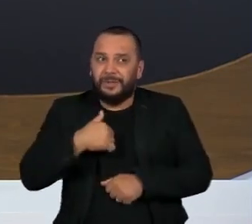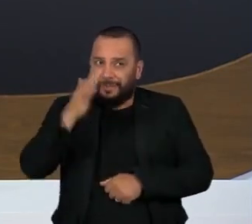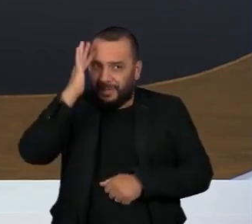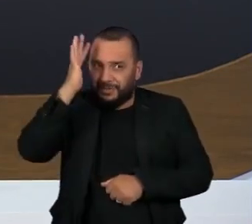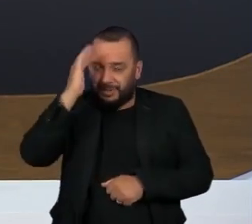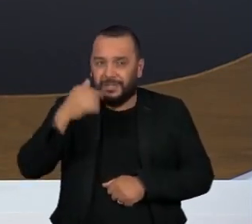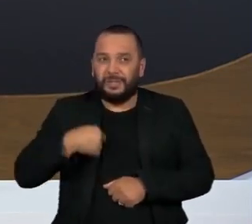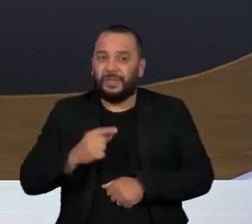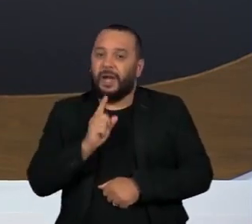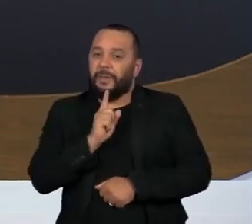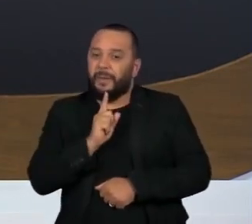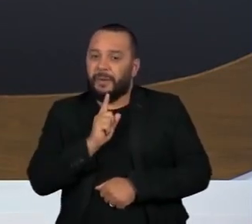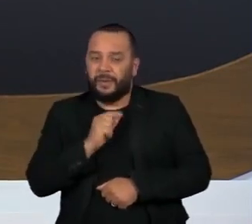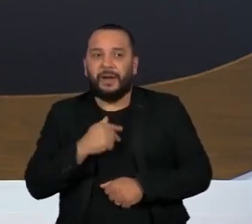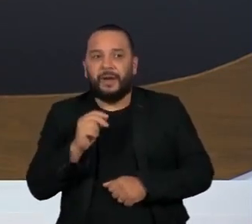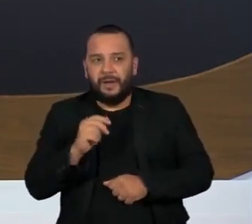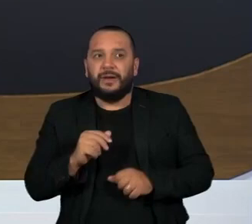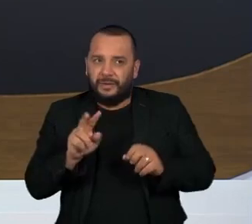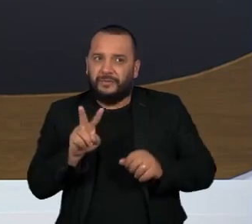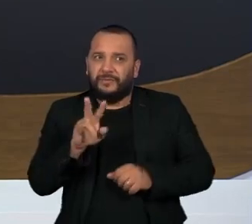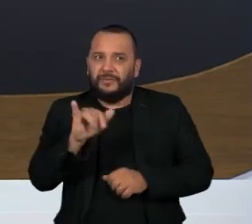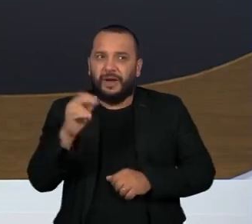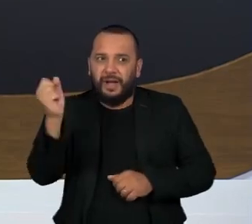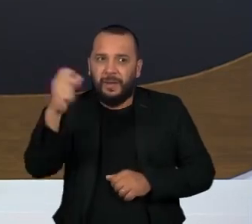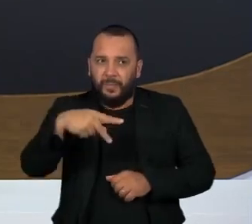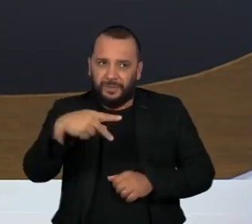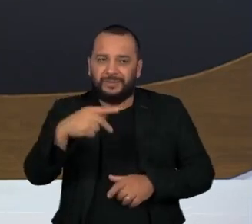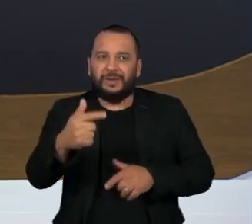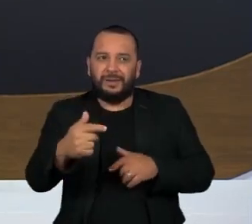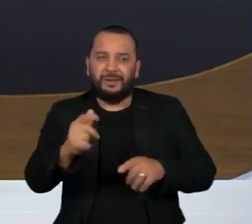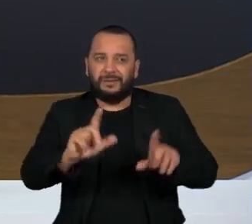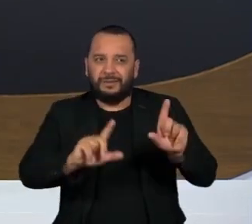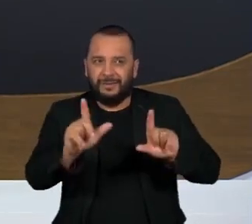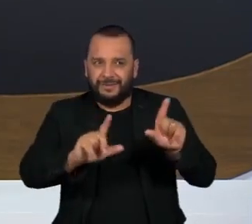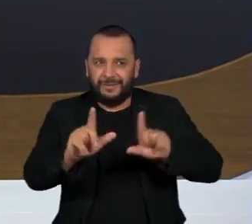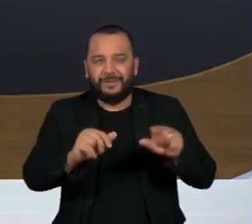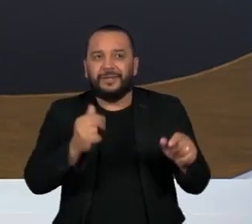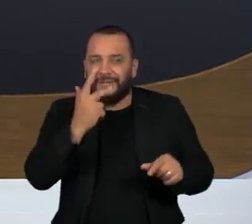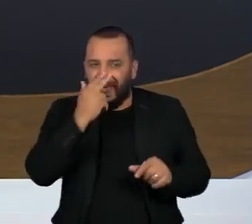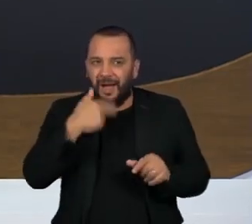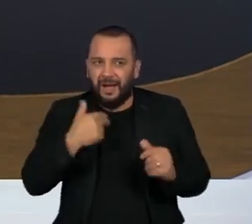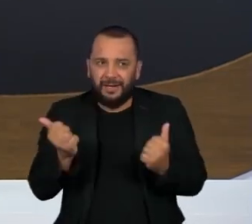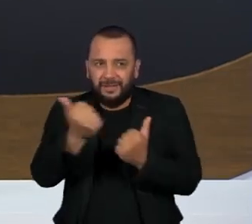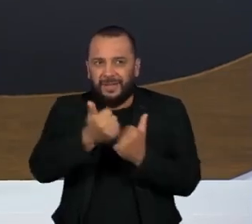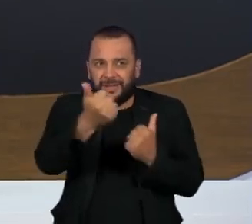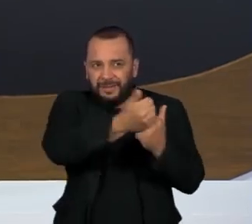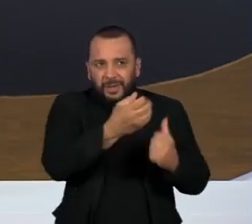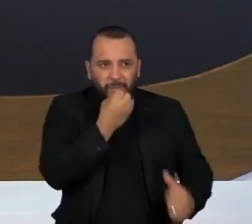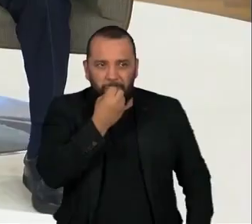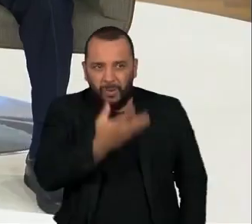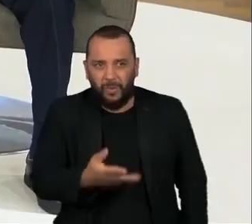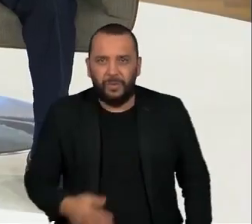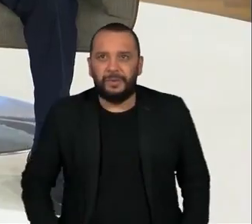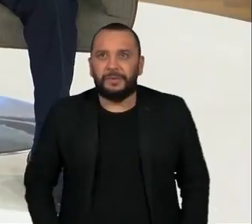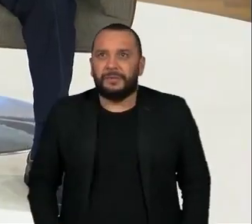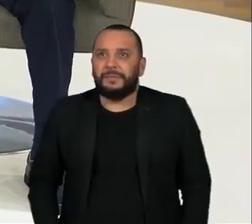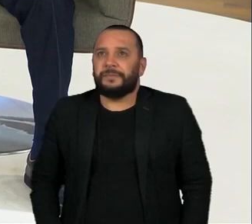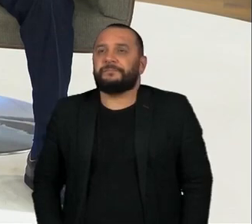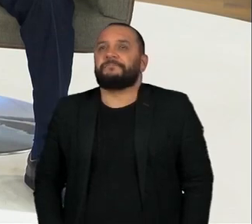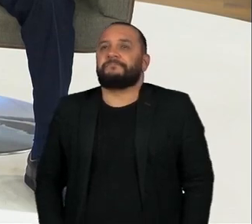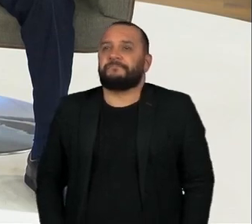se retirar definitivamente da TV você acha que tá bem equacionado essa transição olha